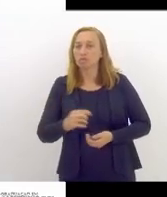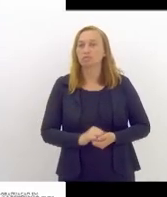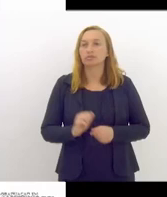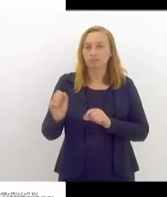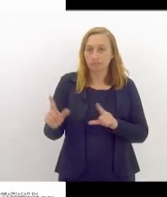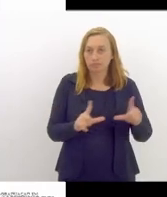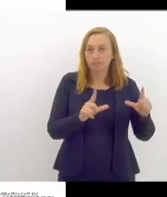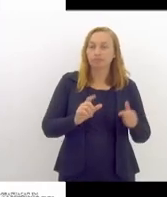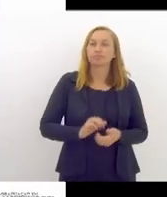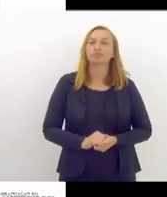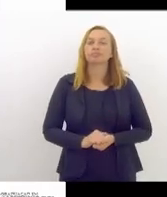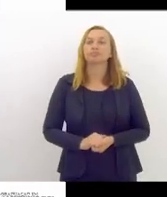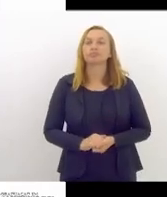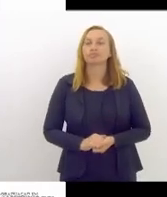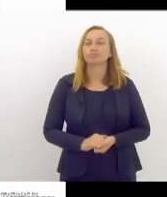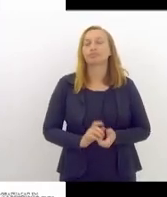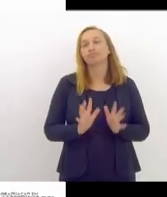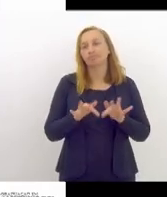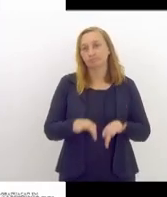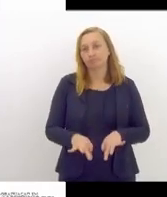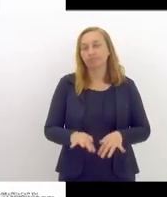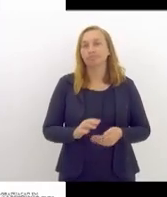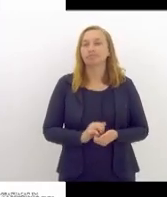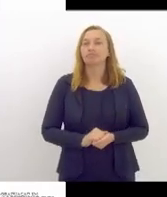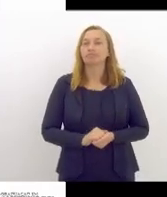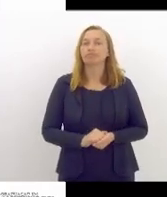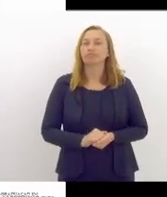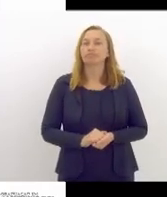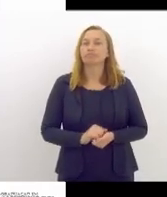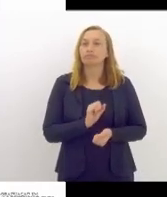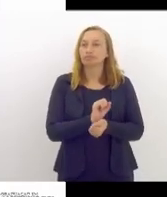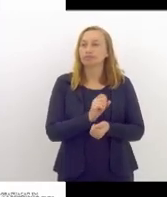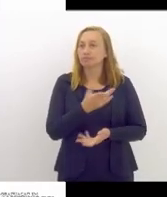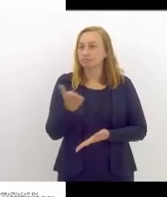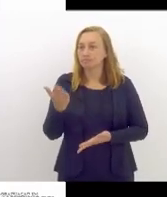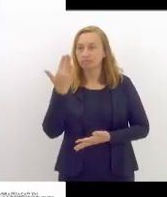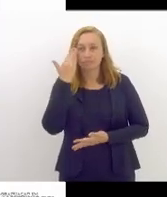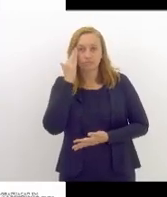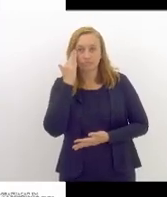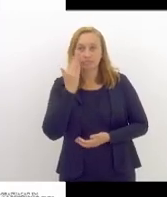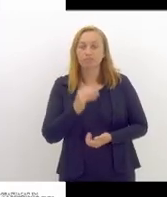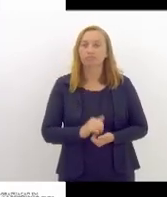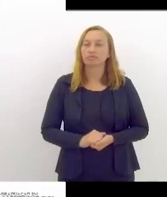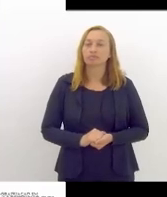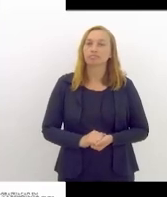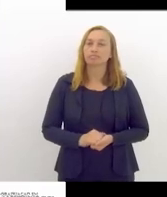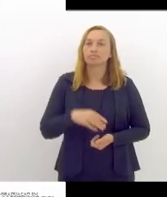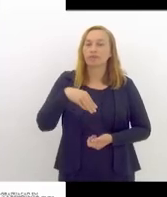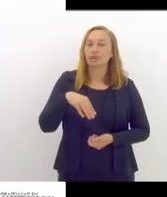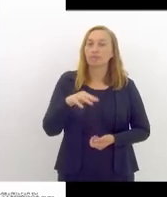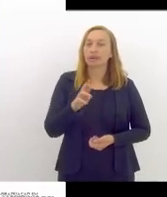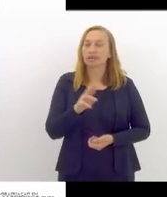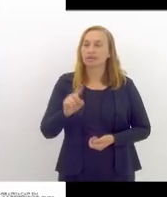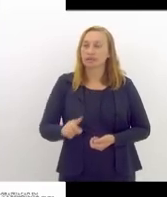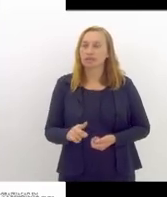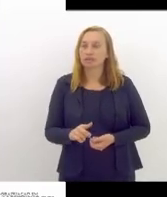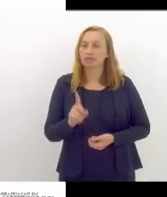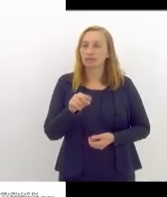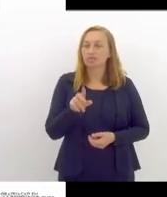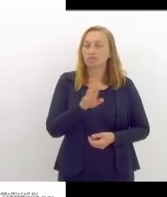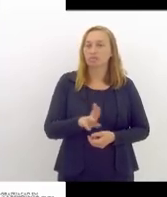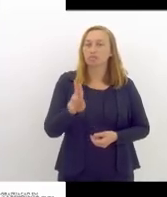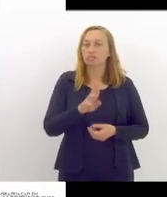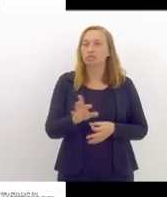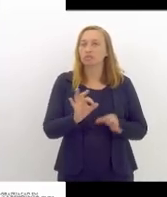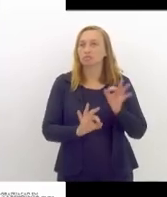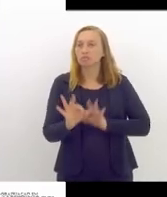passar e aí para finalizar né Eu espero que vocês tenham entendido que a matriz São um produto é um instrumento de